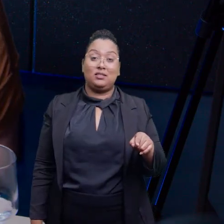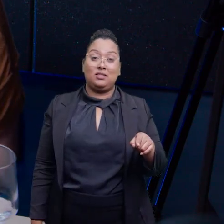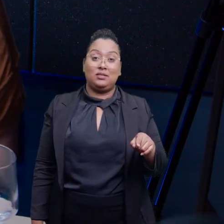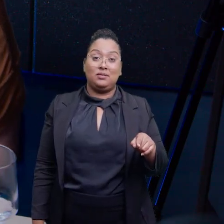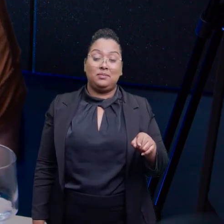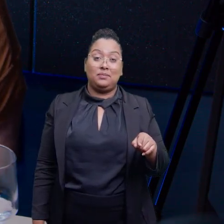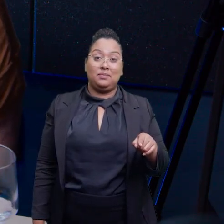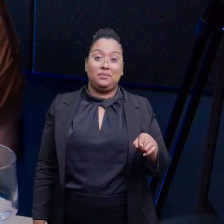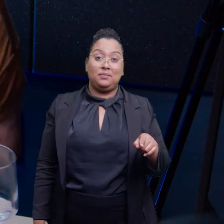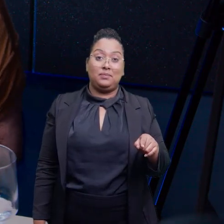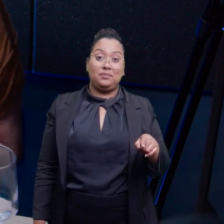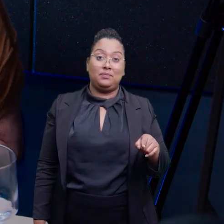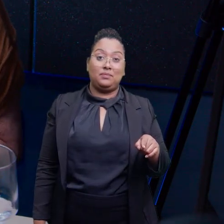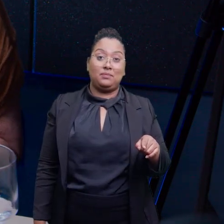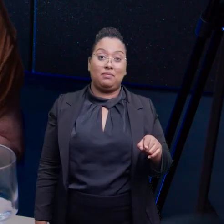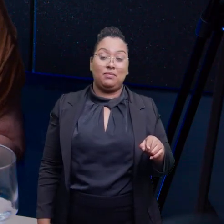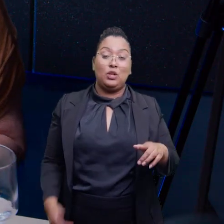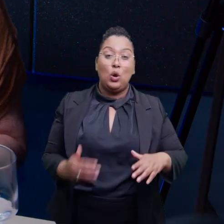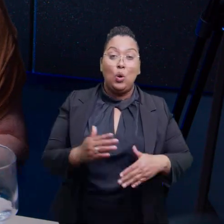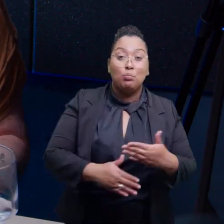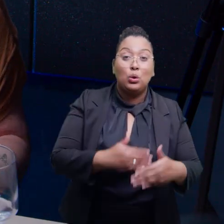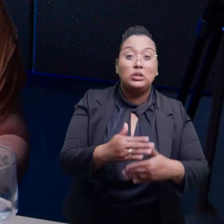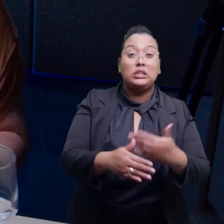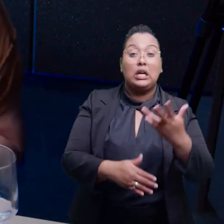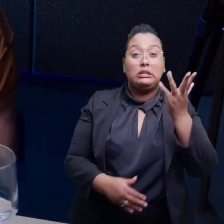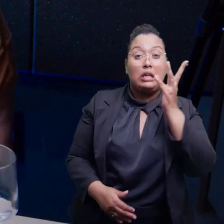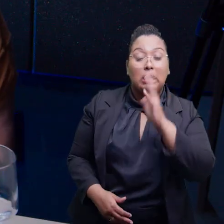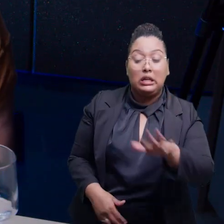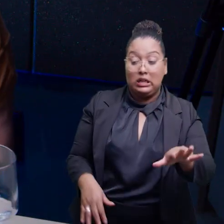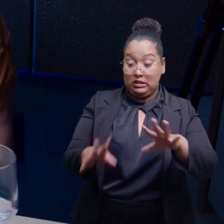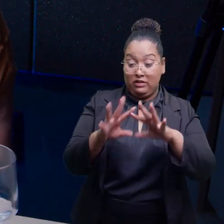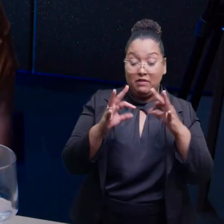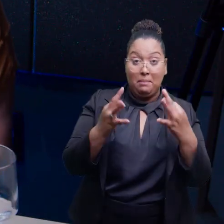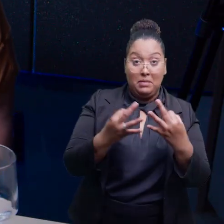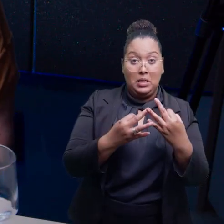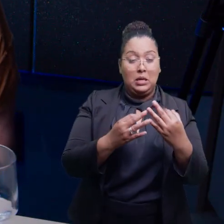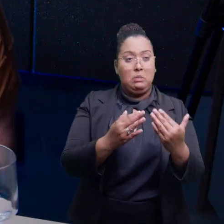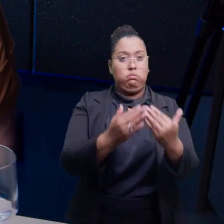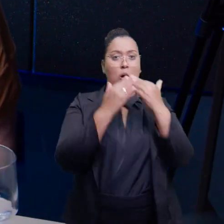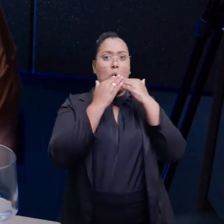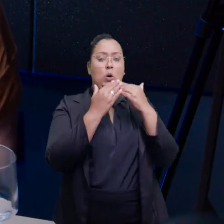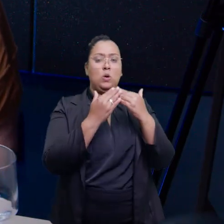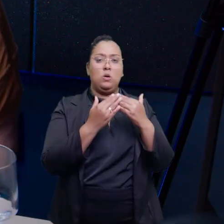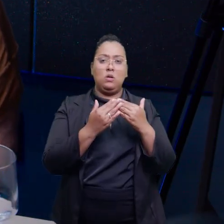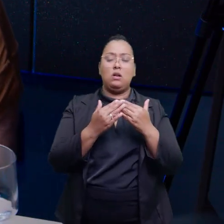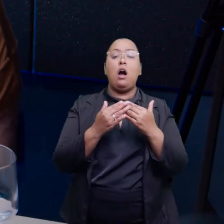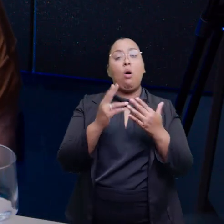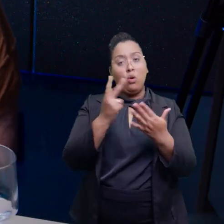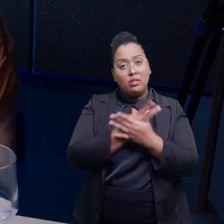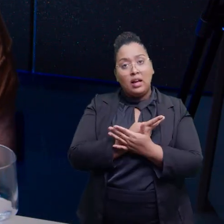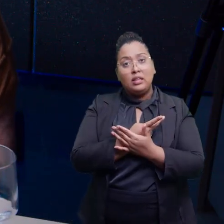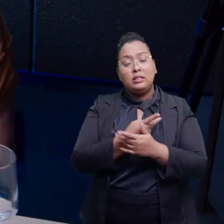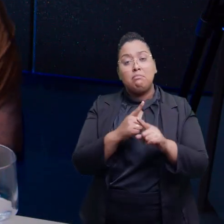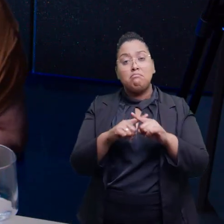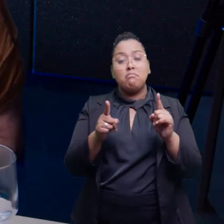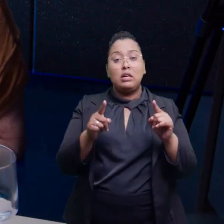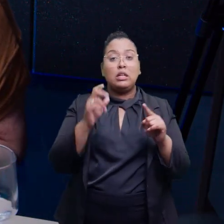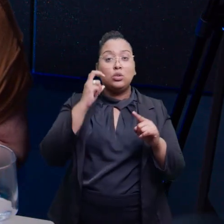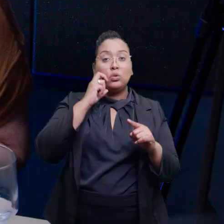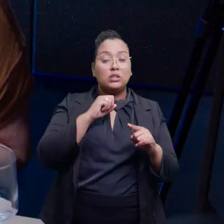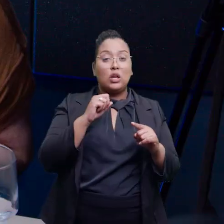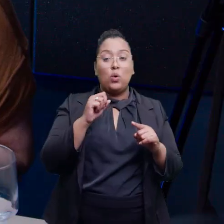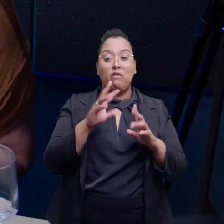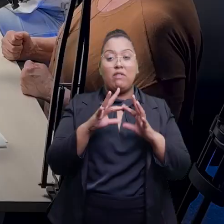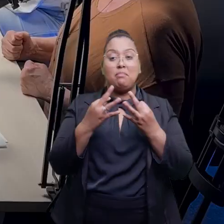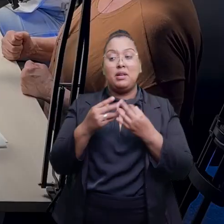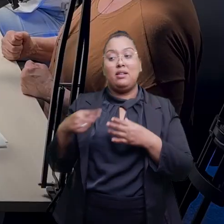né? Esse processo de enfrentamento da criança com a família, ele acontece. Só que na adoção, as famílias ficam